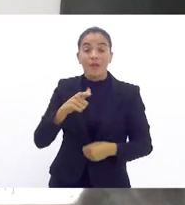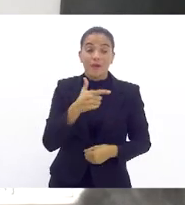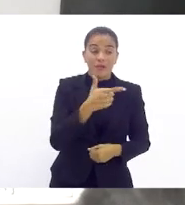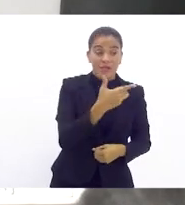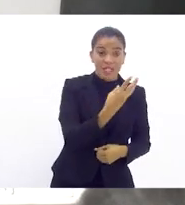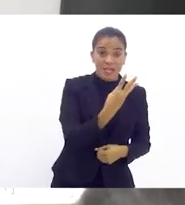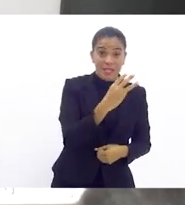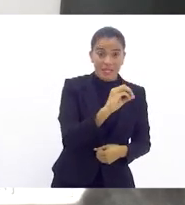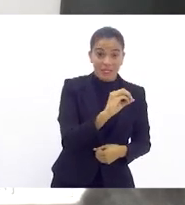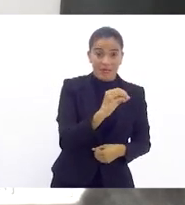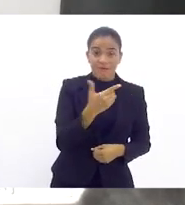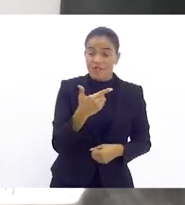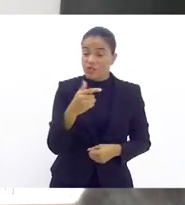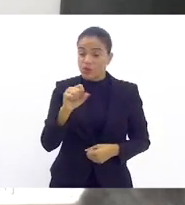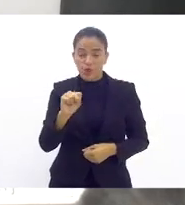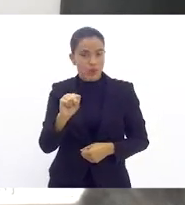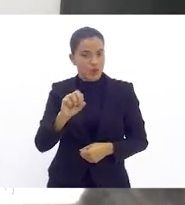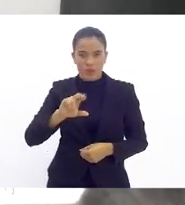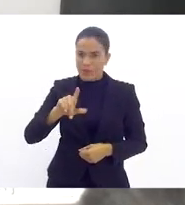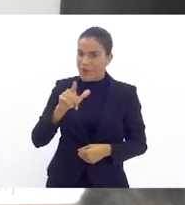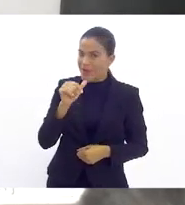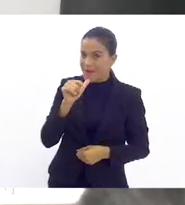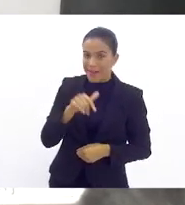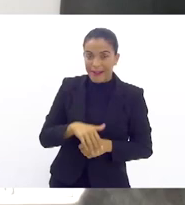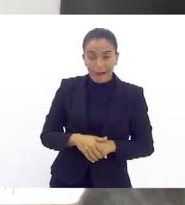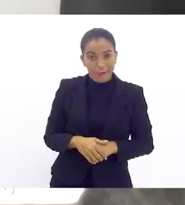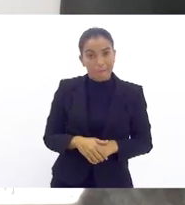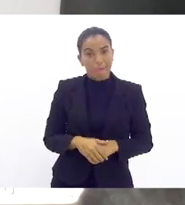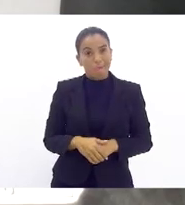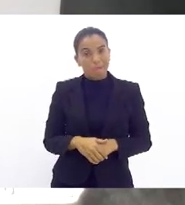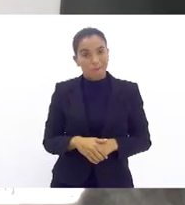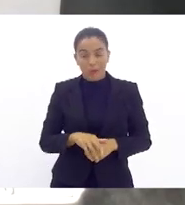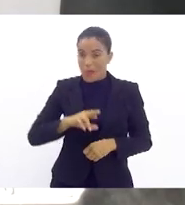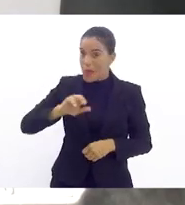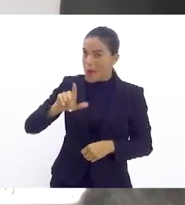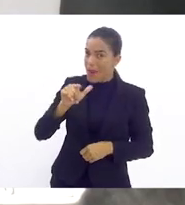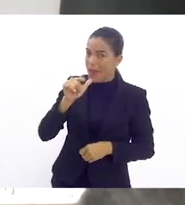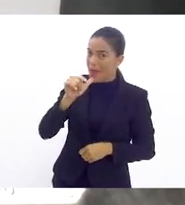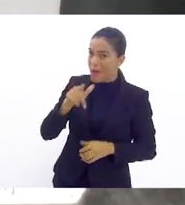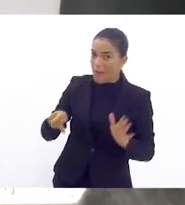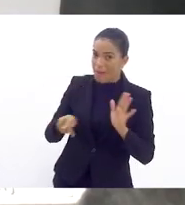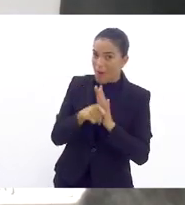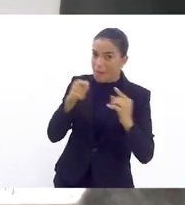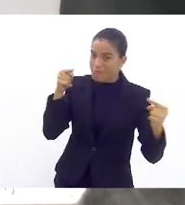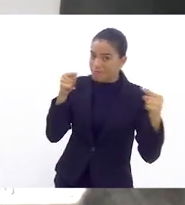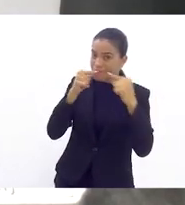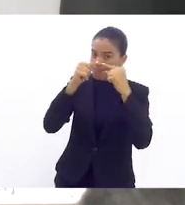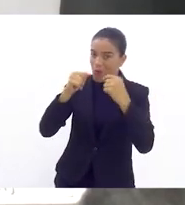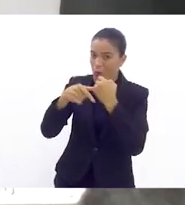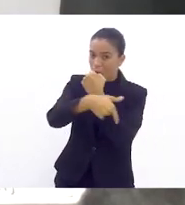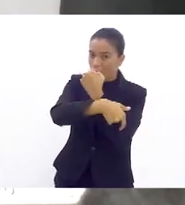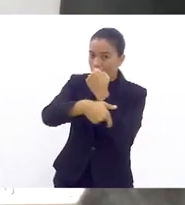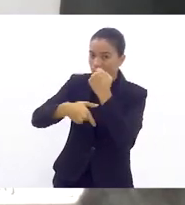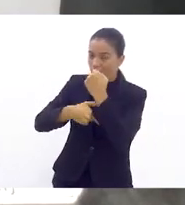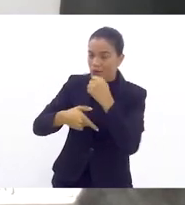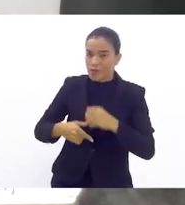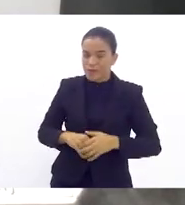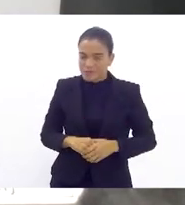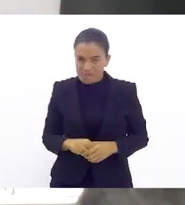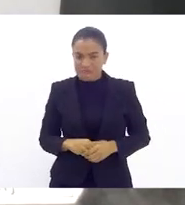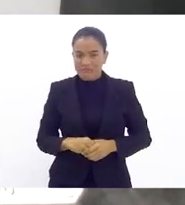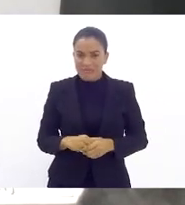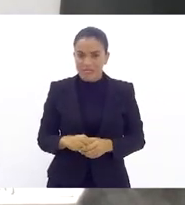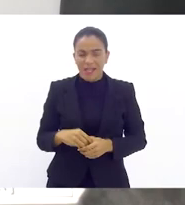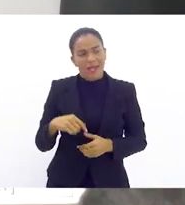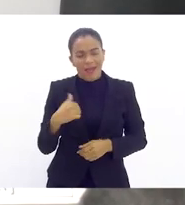28 não eram as águas, né? Não eram as águas do rótulo. E aí